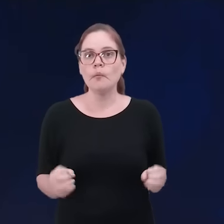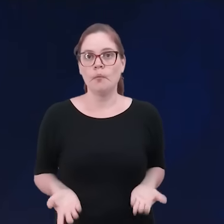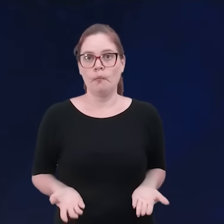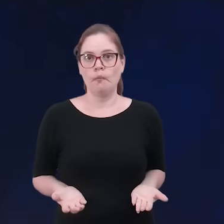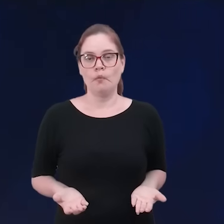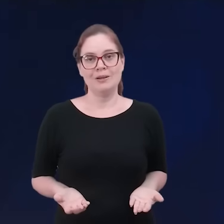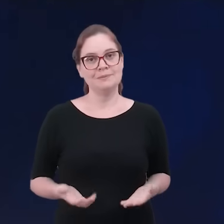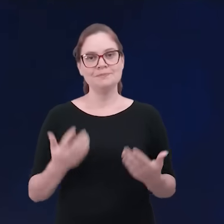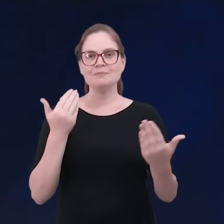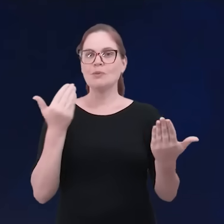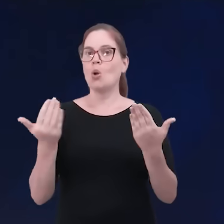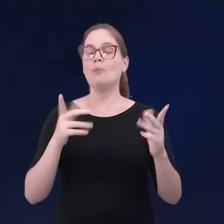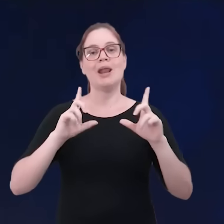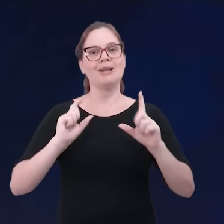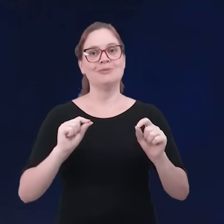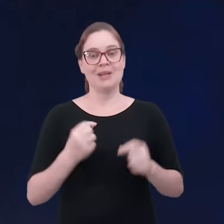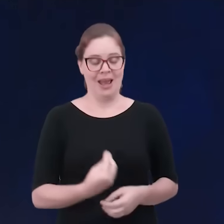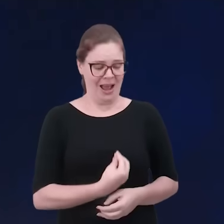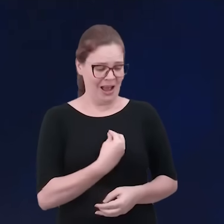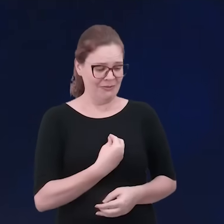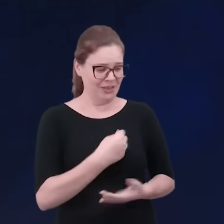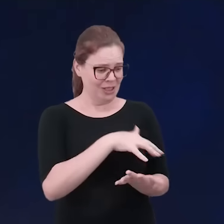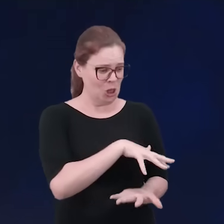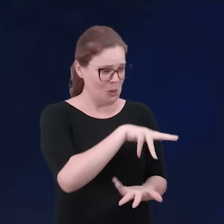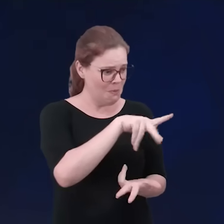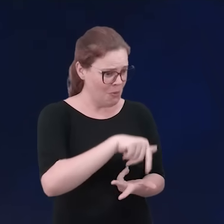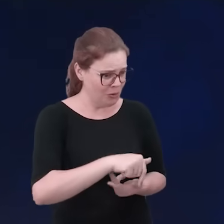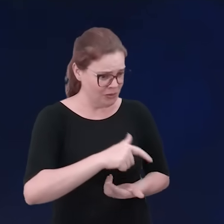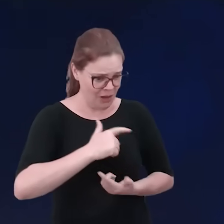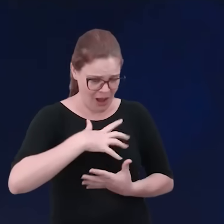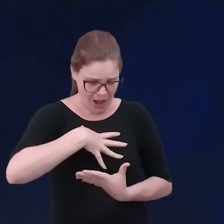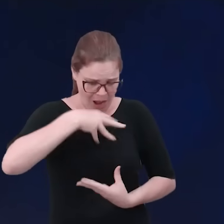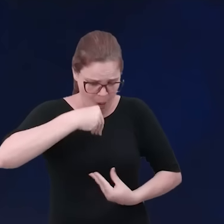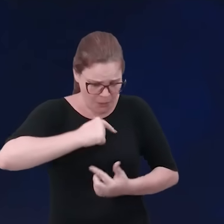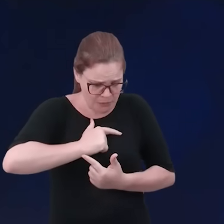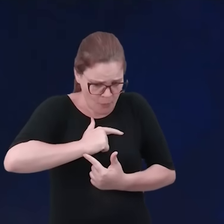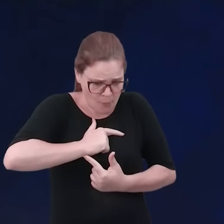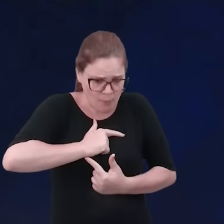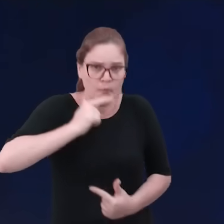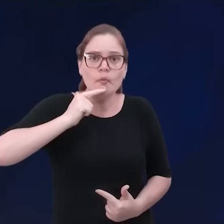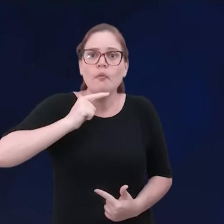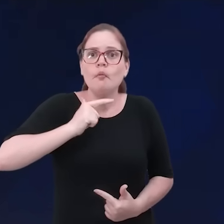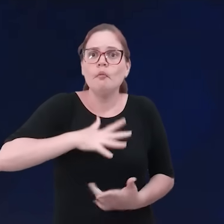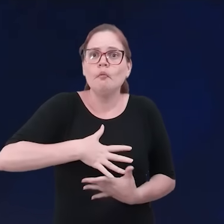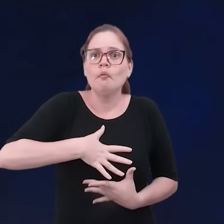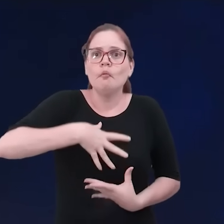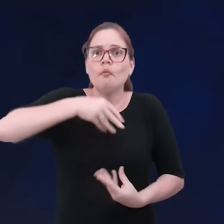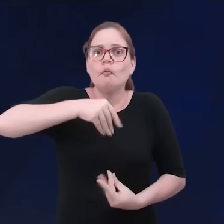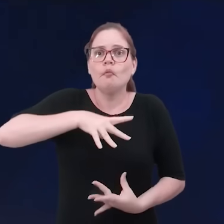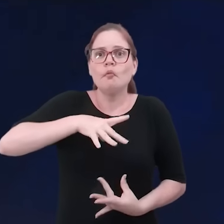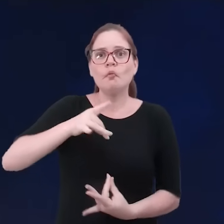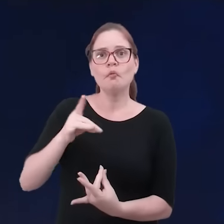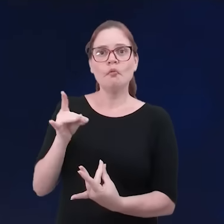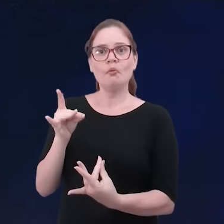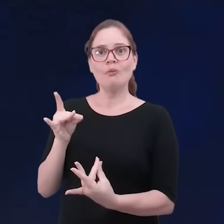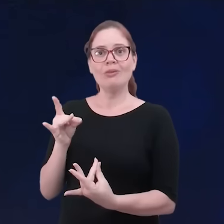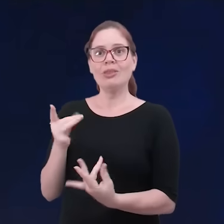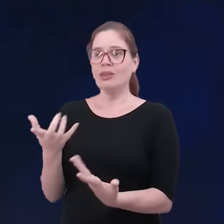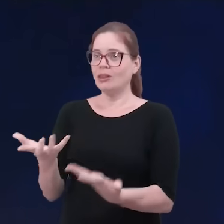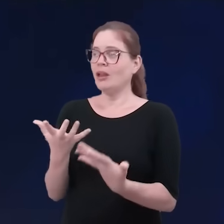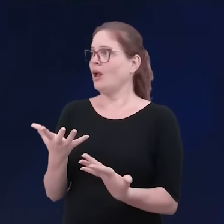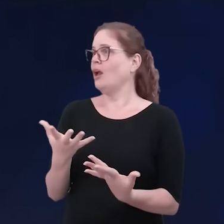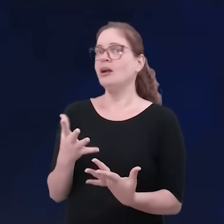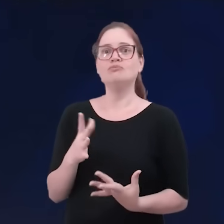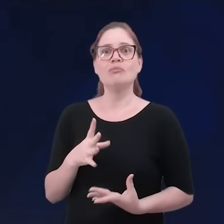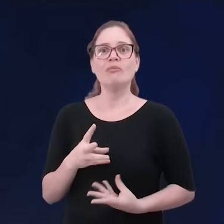vida que nós vivemos, dias que nós vivemos, também traz para o homem uma sede interior, uma